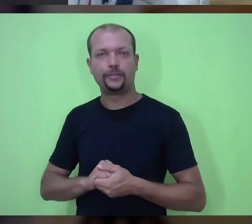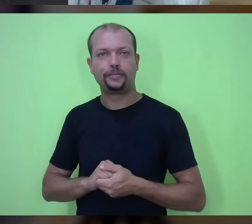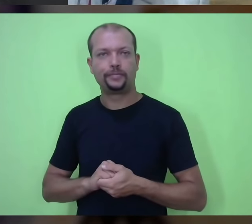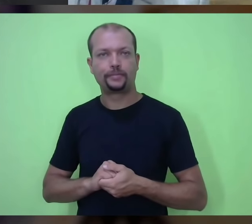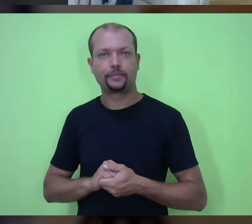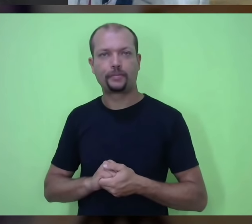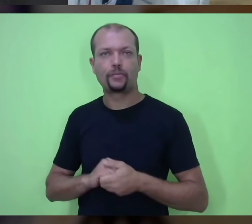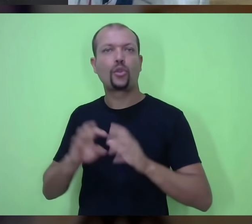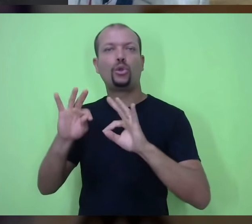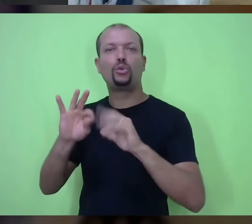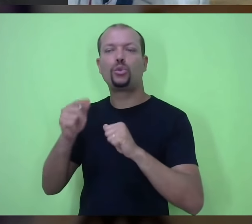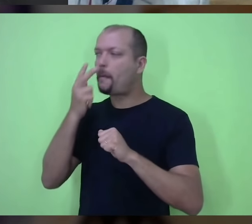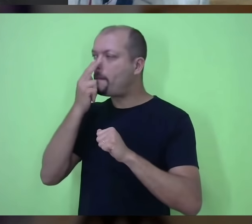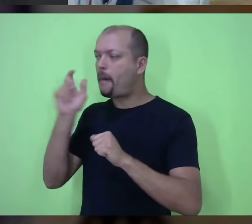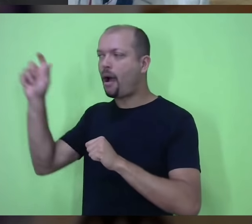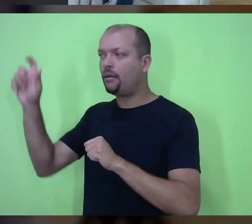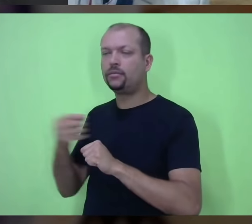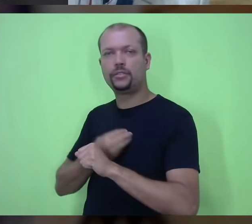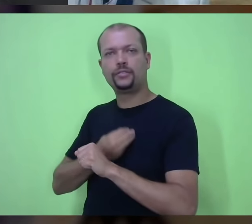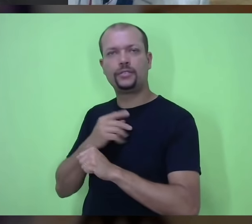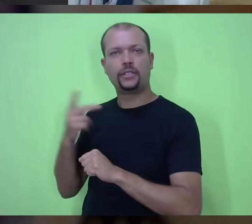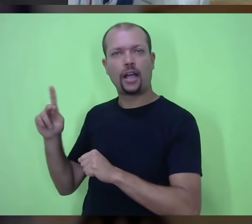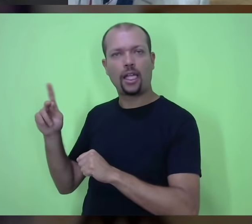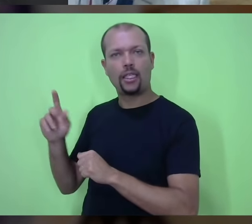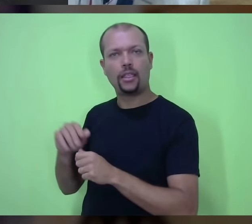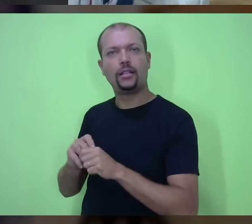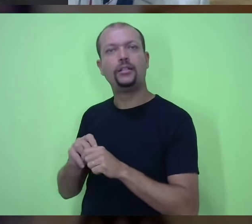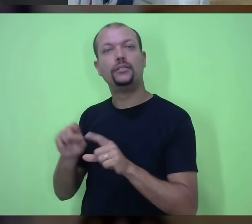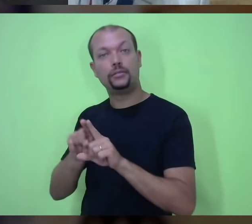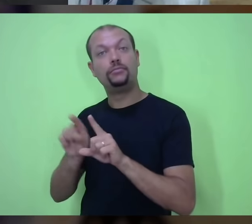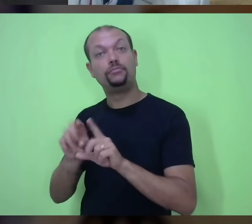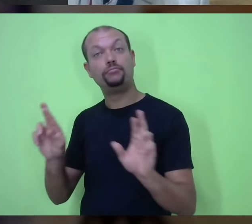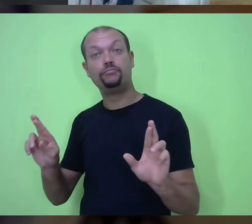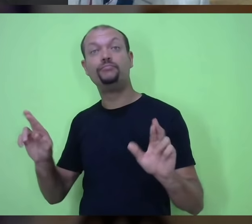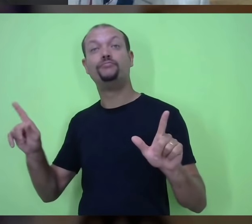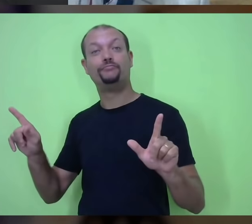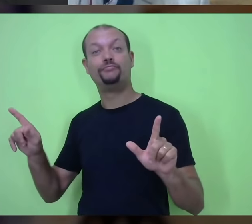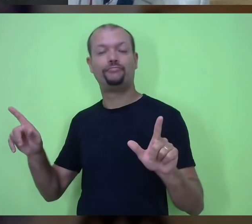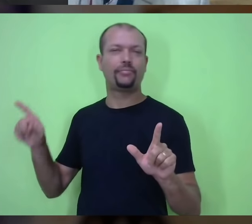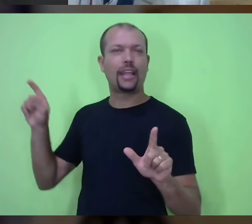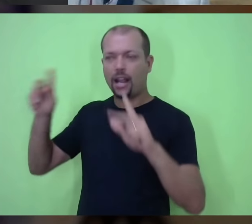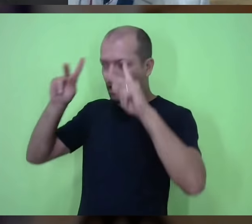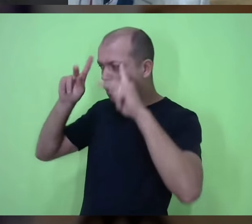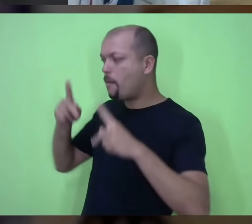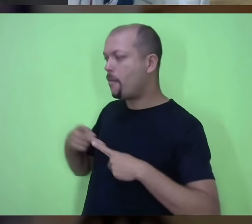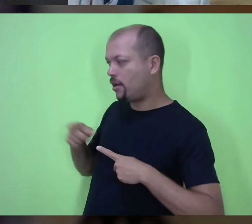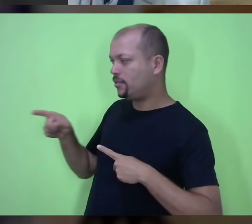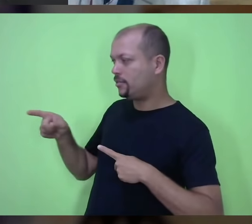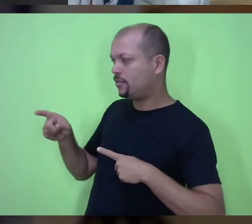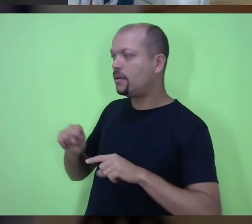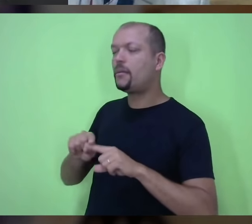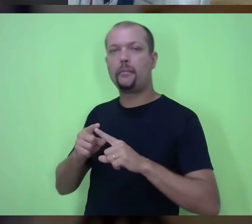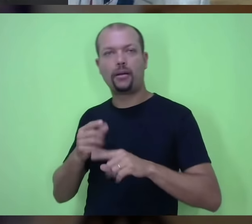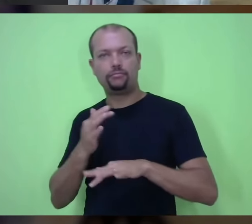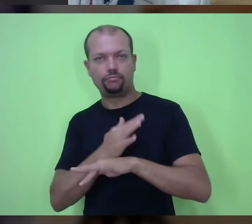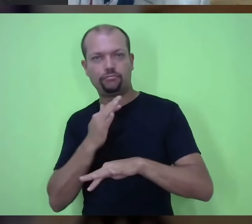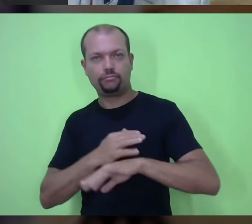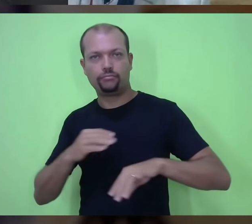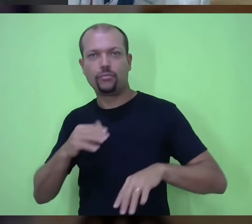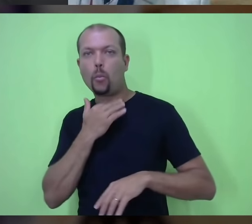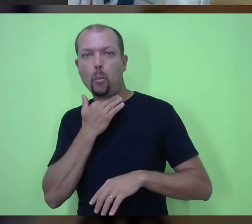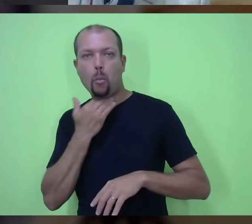que assemelha a ele também é o que distingue. Ele é tão humano que sofre e que morre,